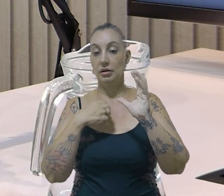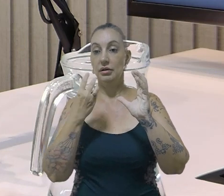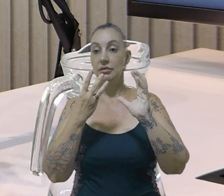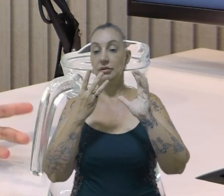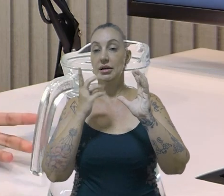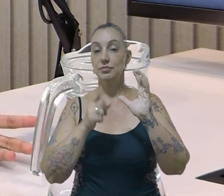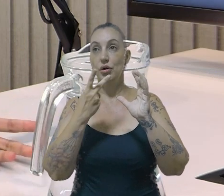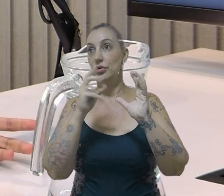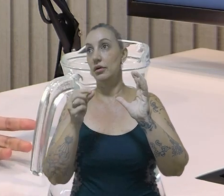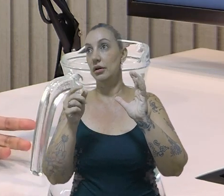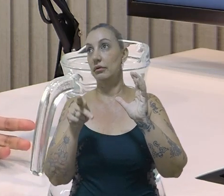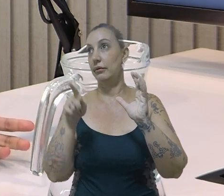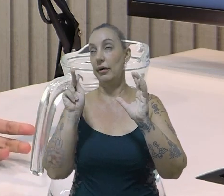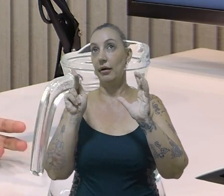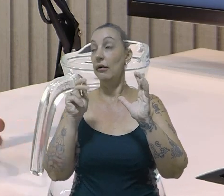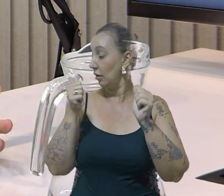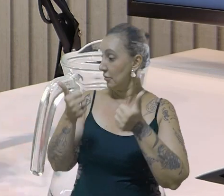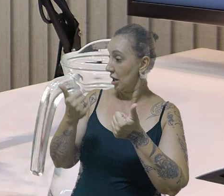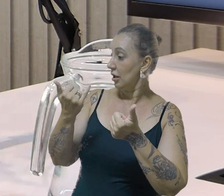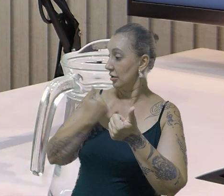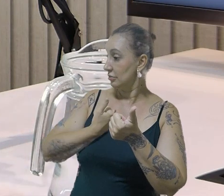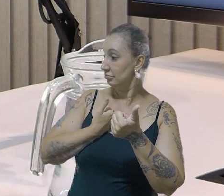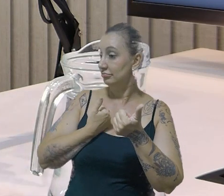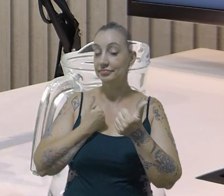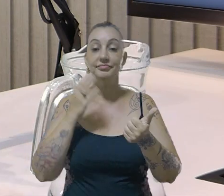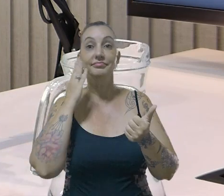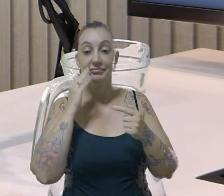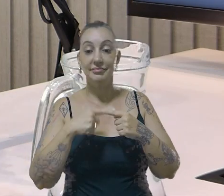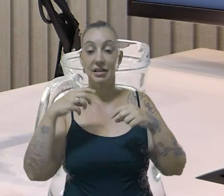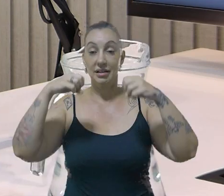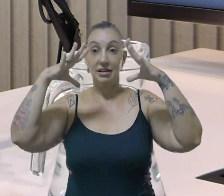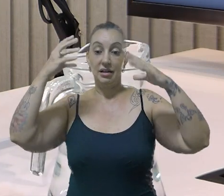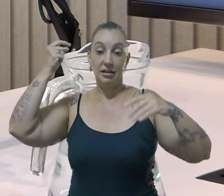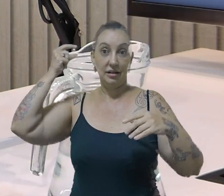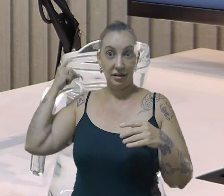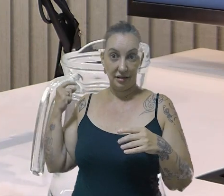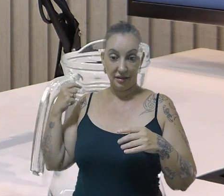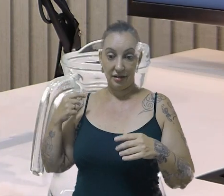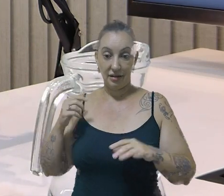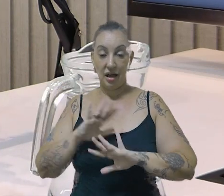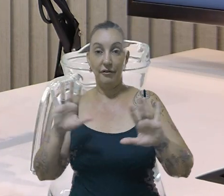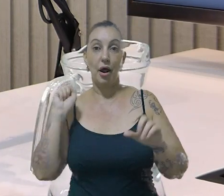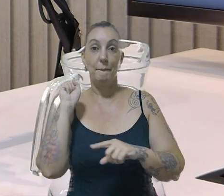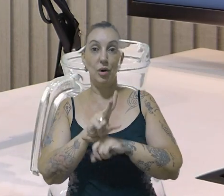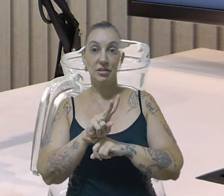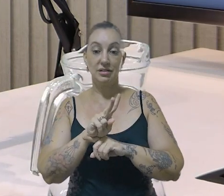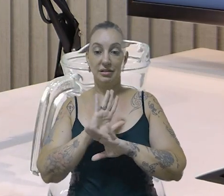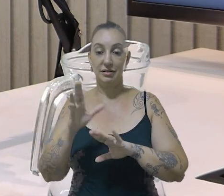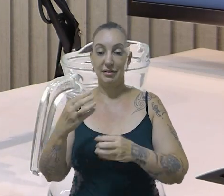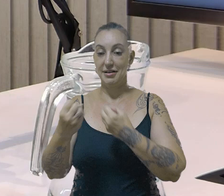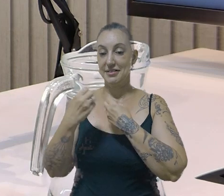beleza tipo você não precisa desenhar entendeu porque ele também foi iluminador por muito tempo agora ele falou que ele tá aposentado que ele tá passando tudo para